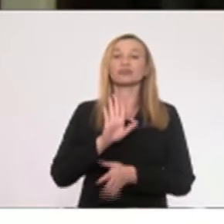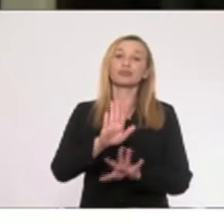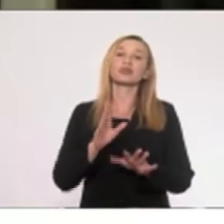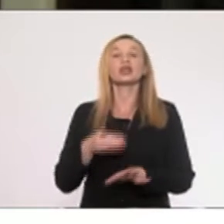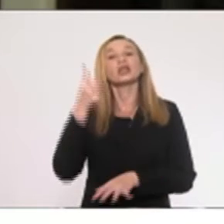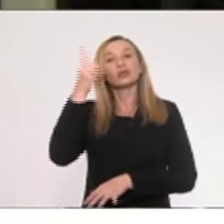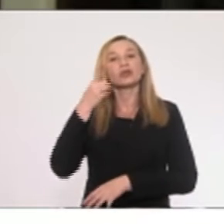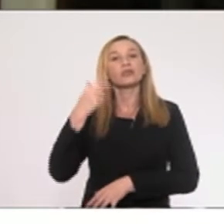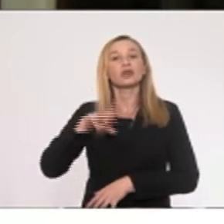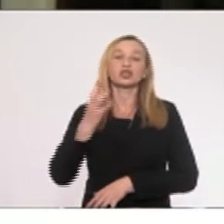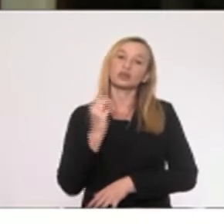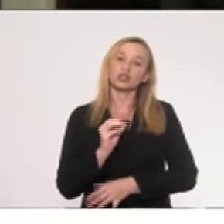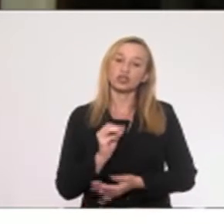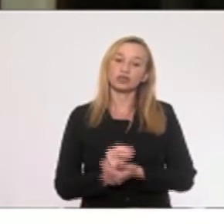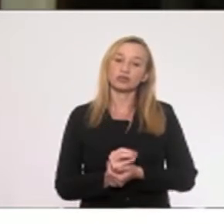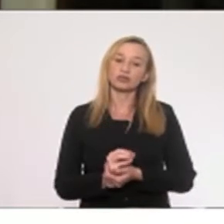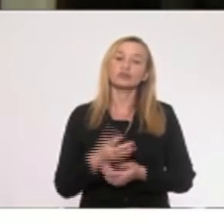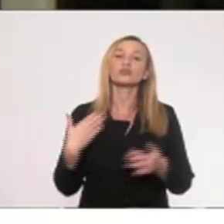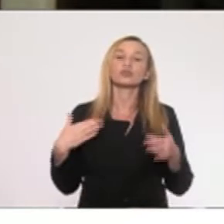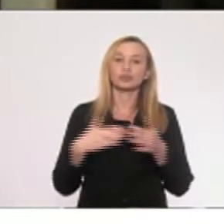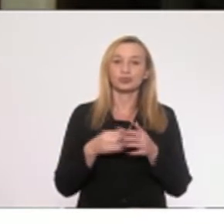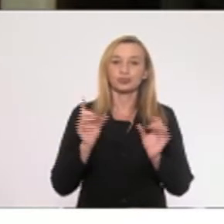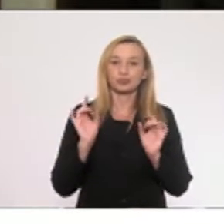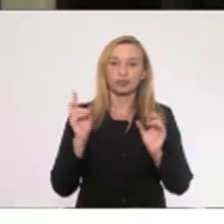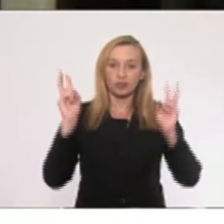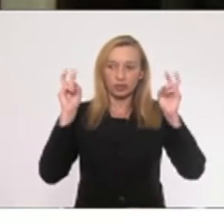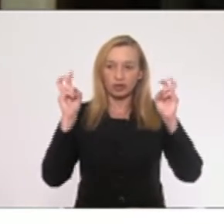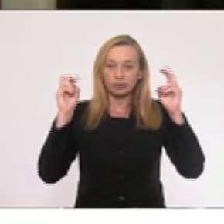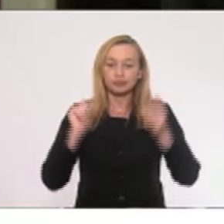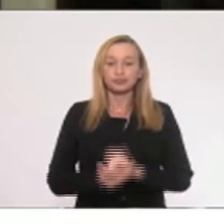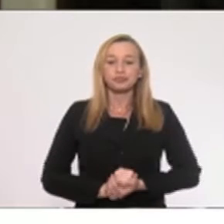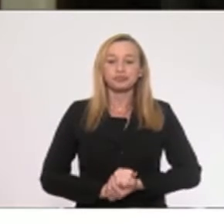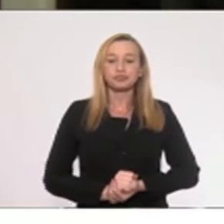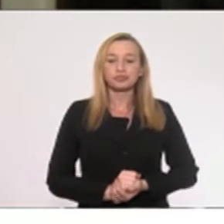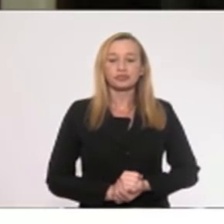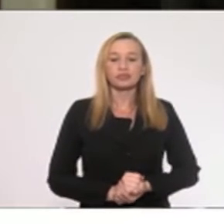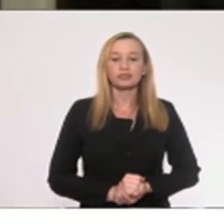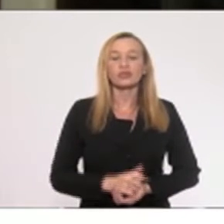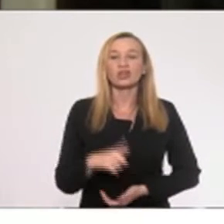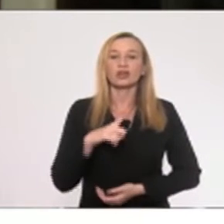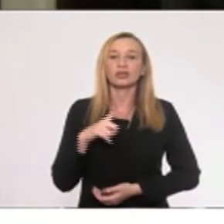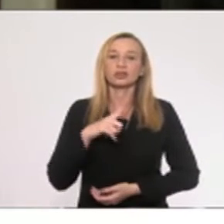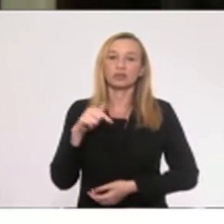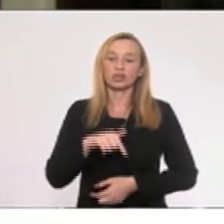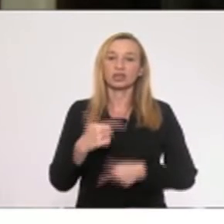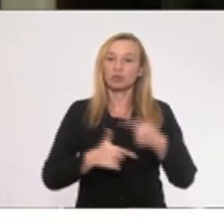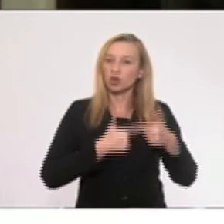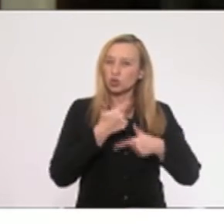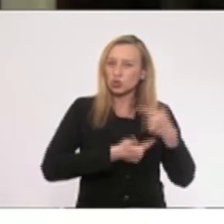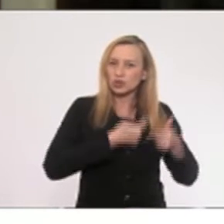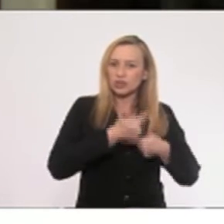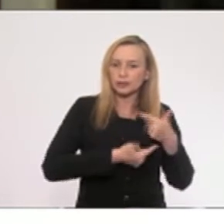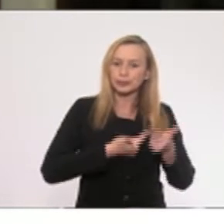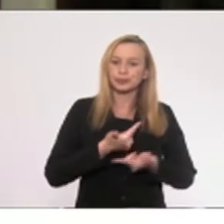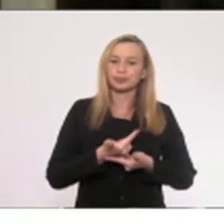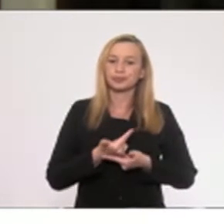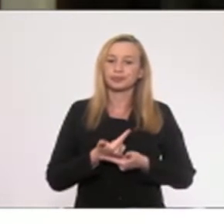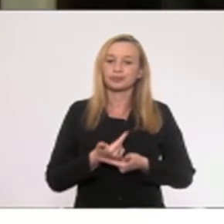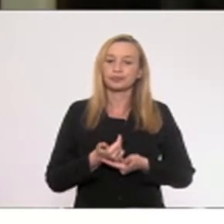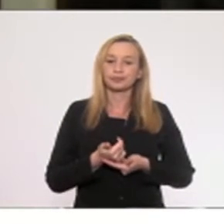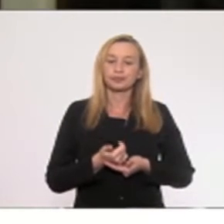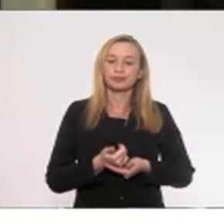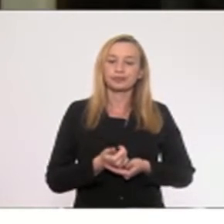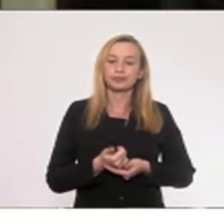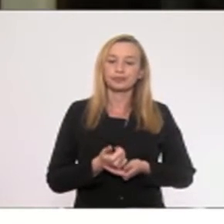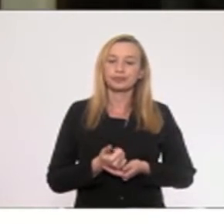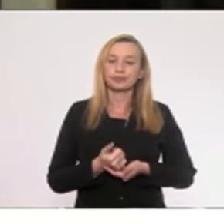questão, deputado Chico Machado, é que nós temos aqui uma luta na Assembleia de quem